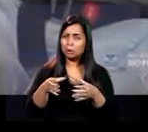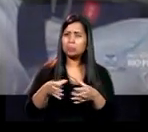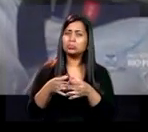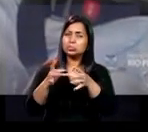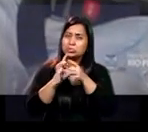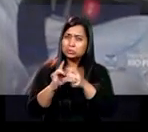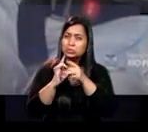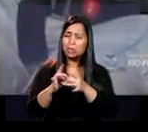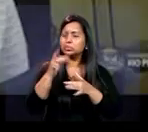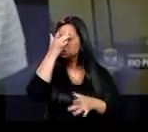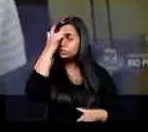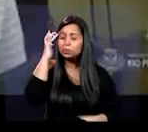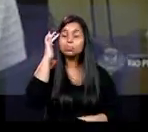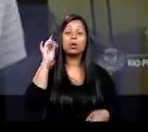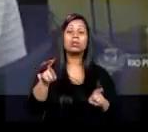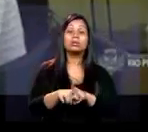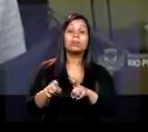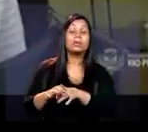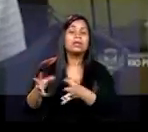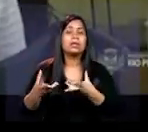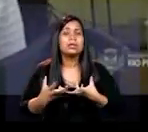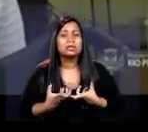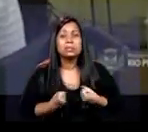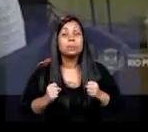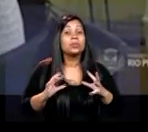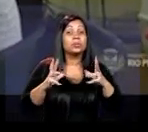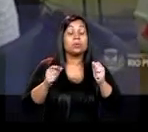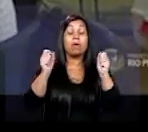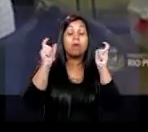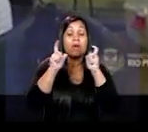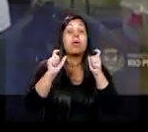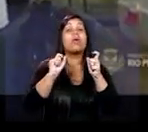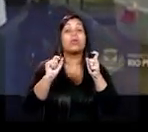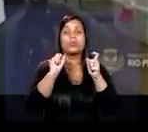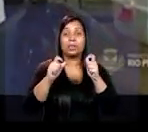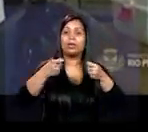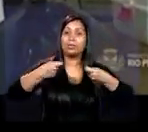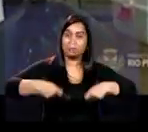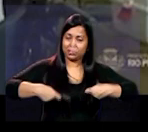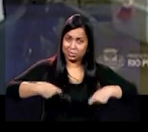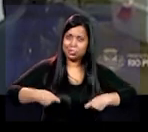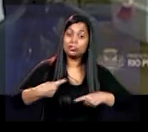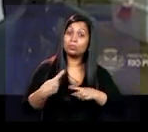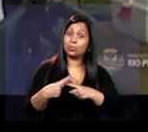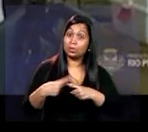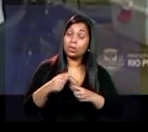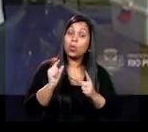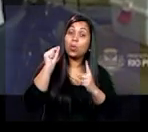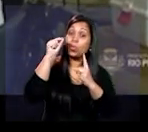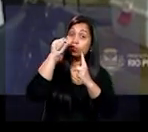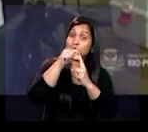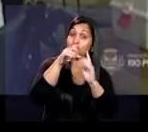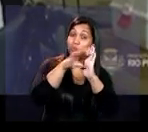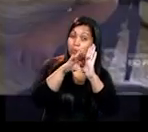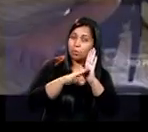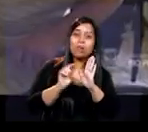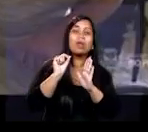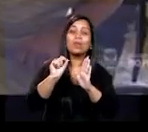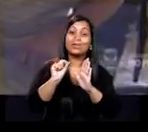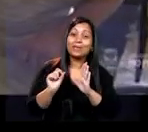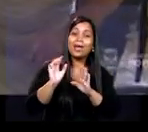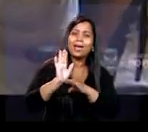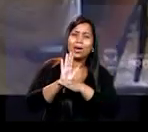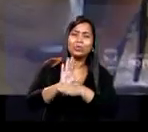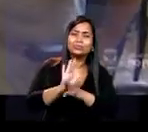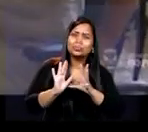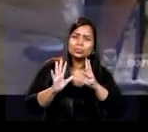equipe que se apega ao paciente, quanto para quem recebe toda essa atenção, é necessária, pois o objetivo do programa é garantir